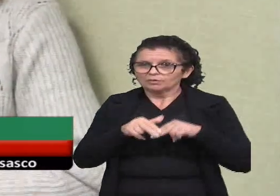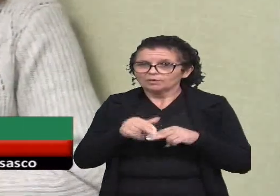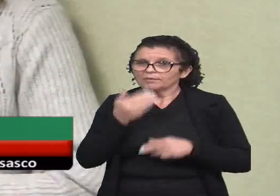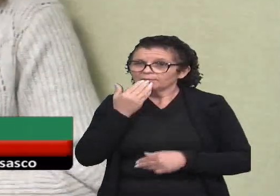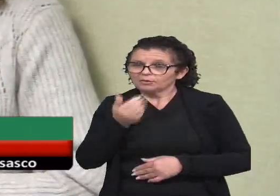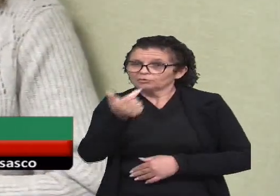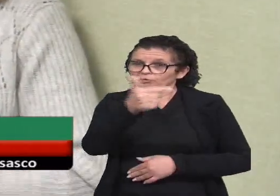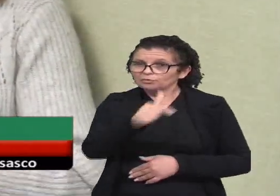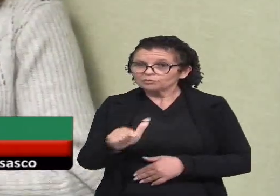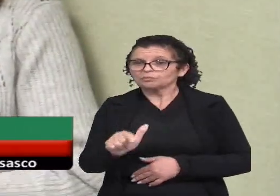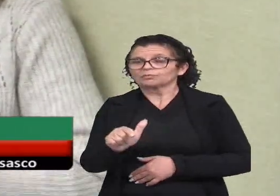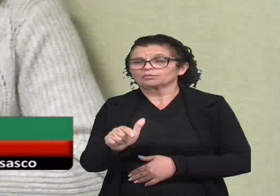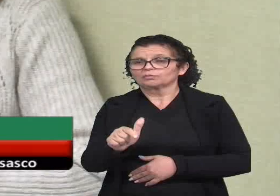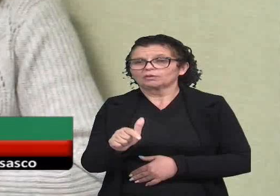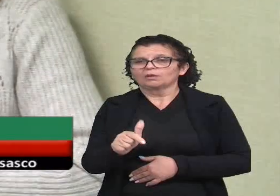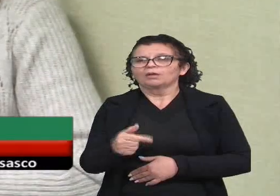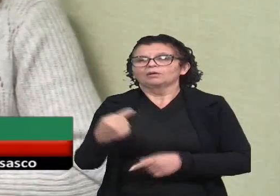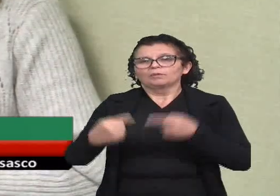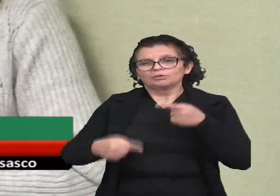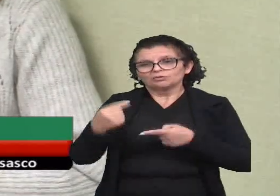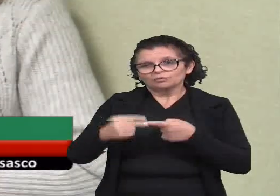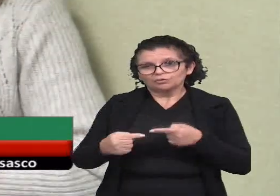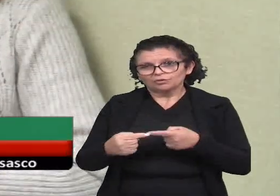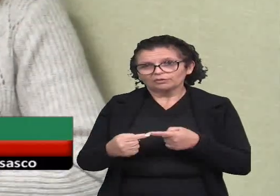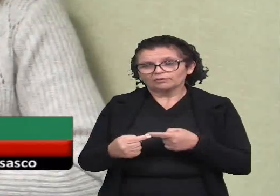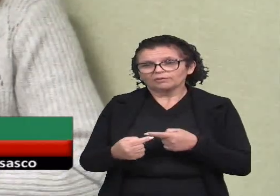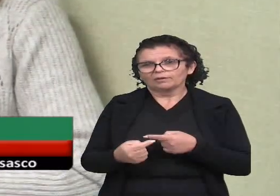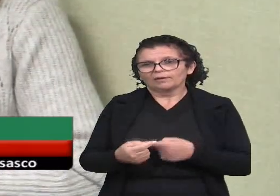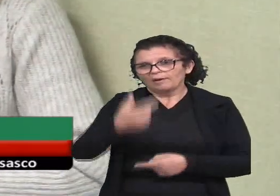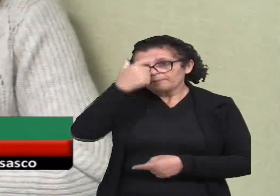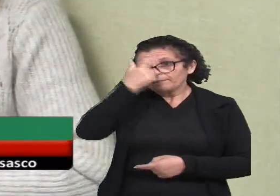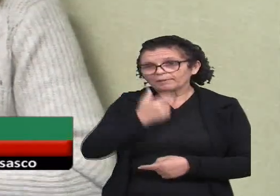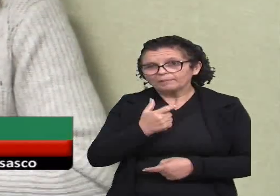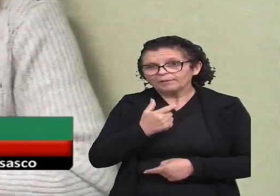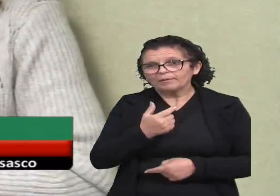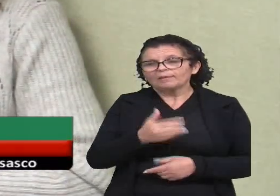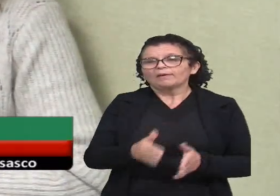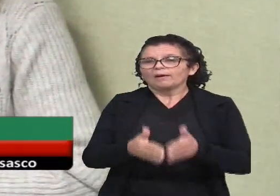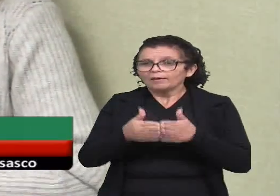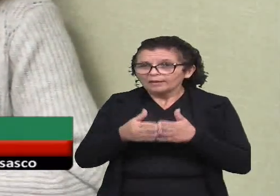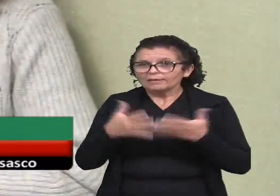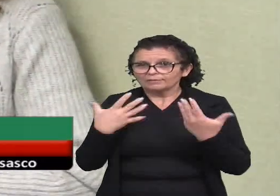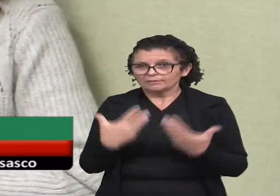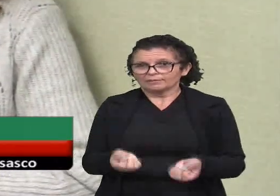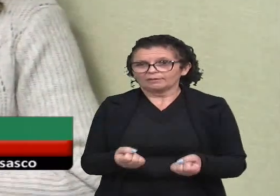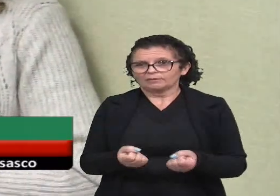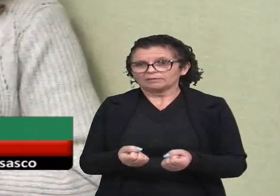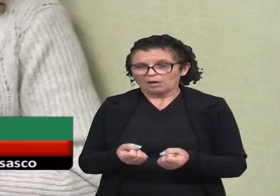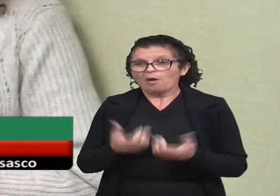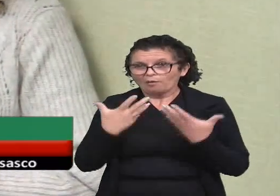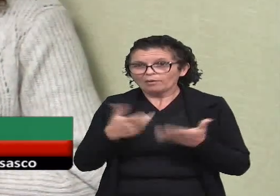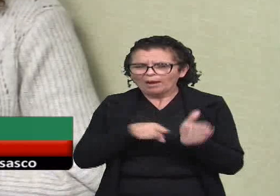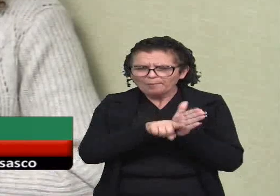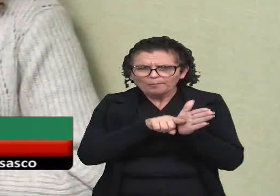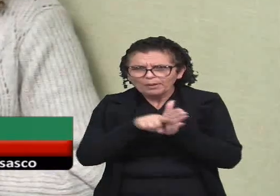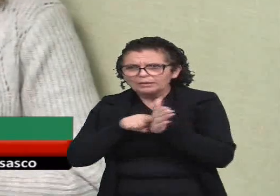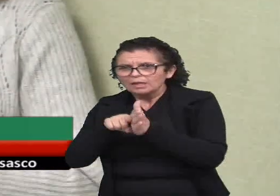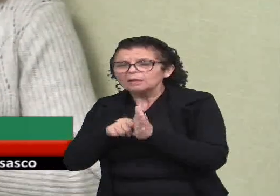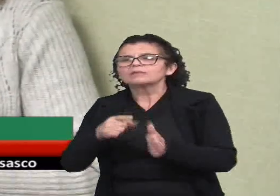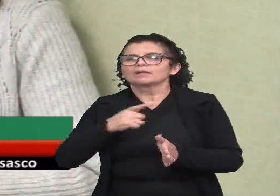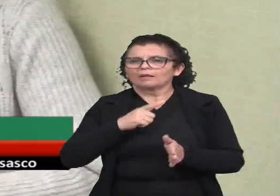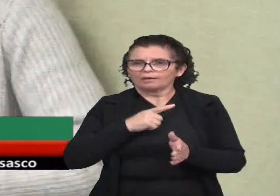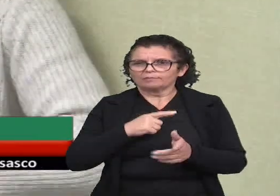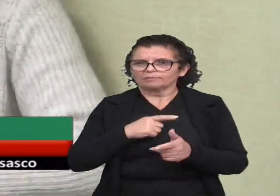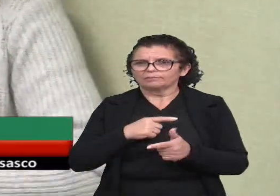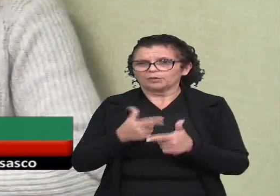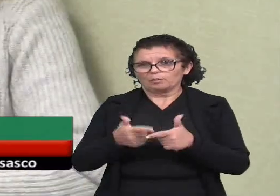pedi novamente para discutir o requerimento. Eu sou a pessoa aqui mais favorável a que seja apurado se tem alguma irregularidade. Mas